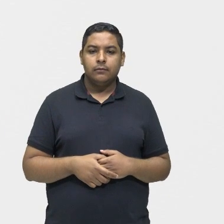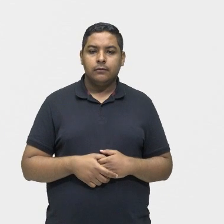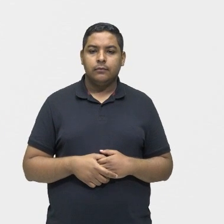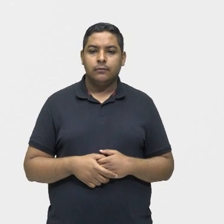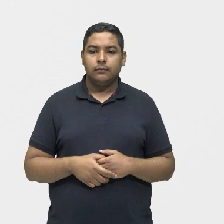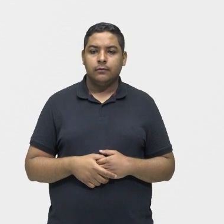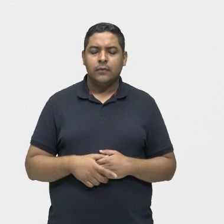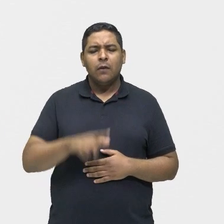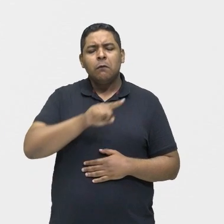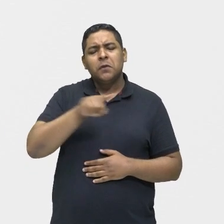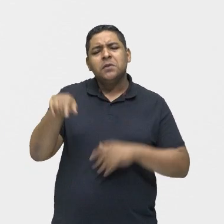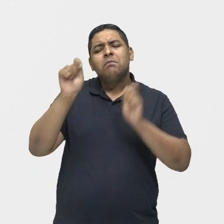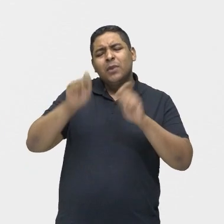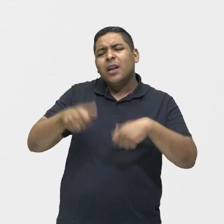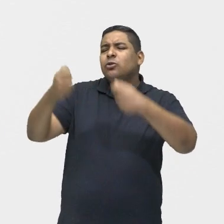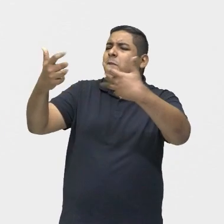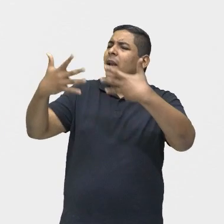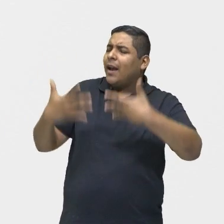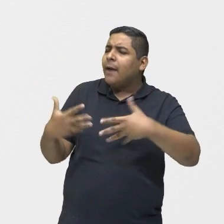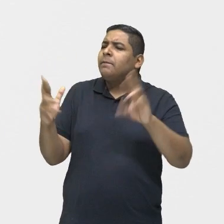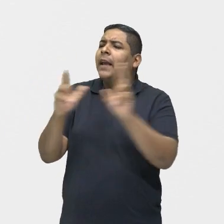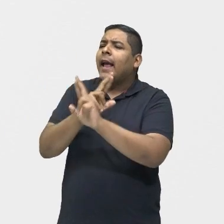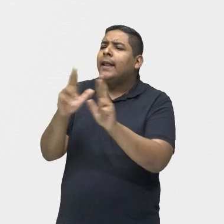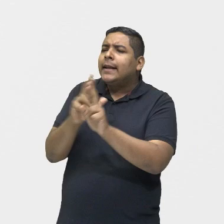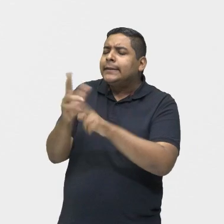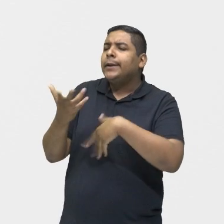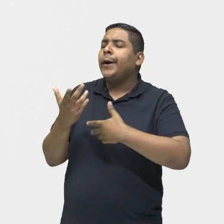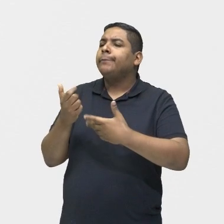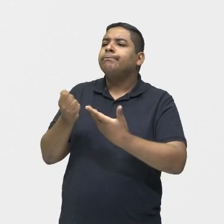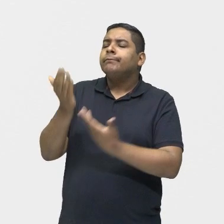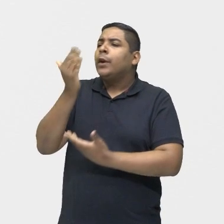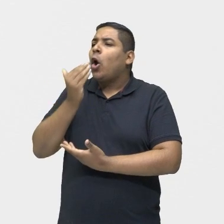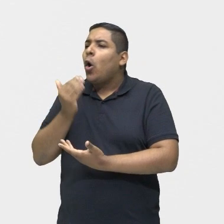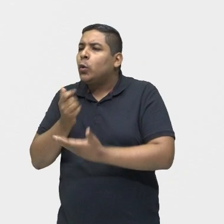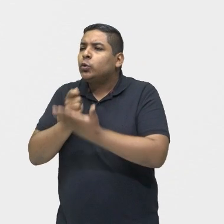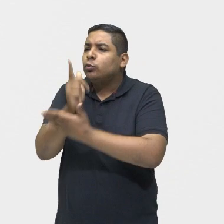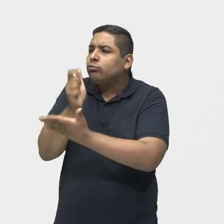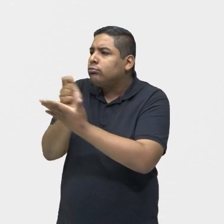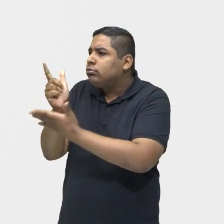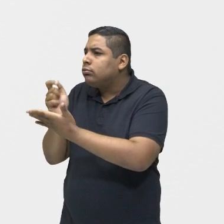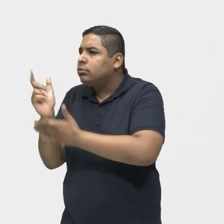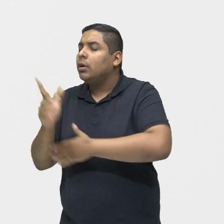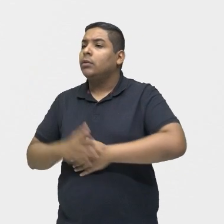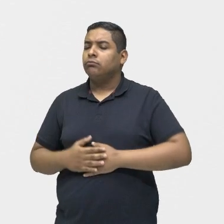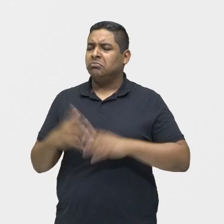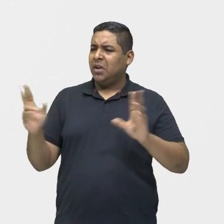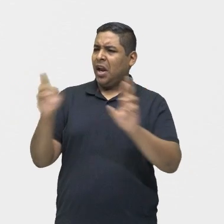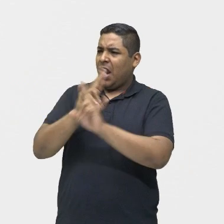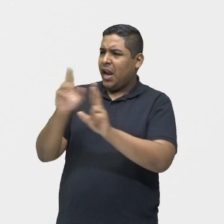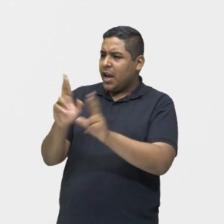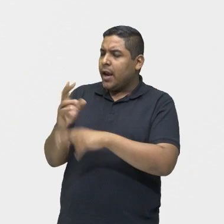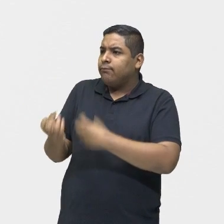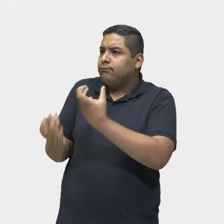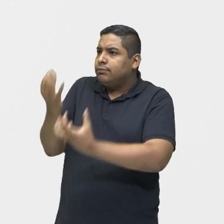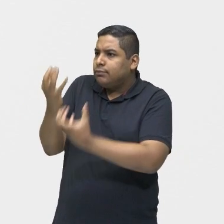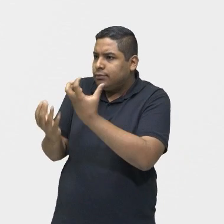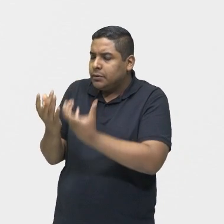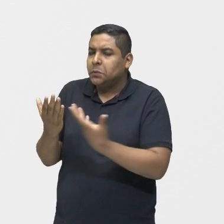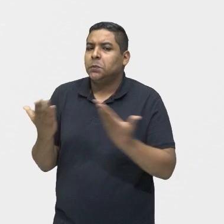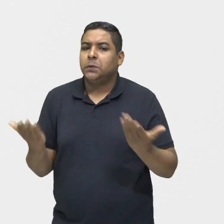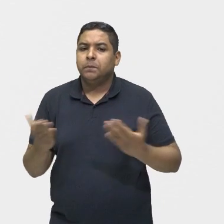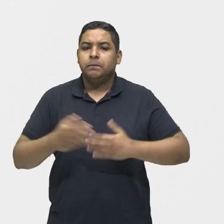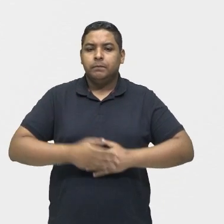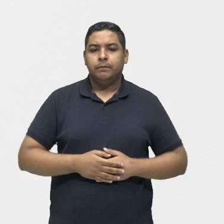effect? Você poderia explicar a relação entre o consumo, né, o consumismo e o efeito estufa? Aí na sequência vem